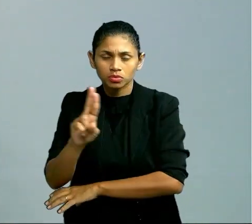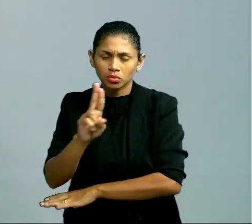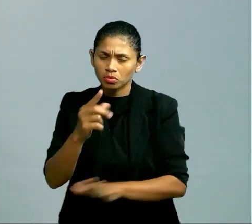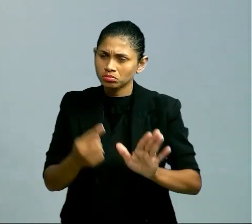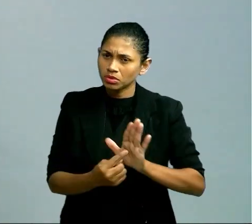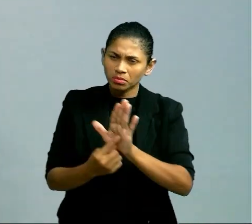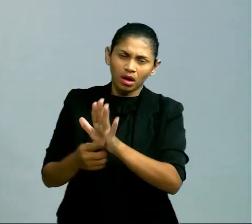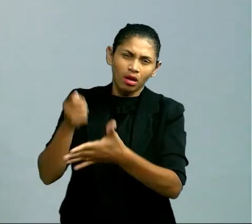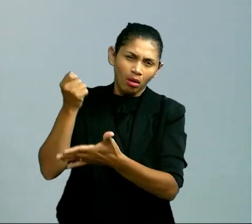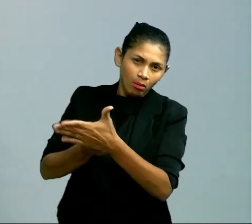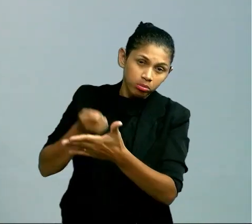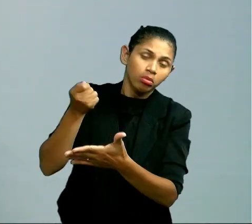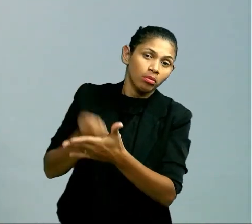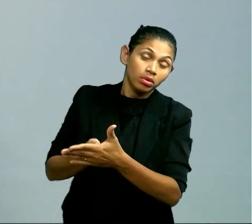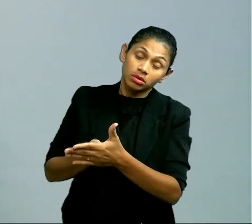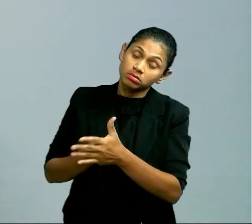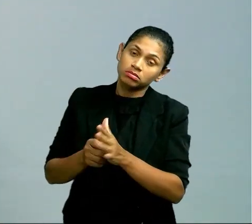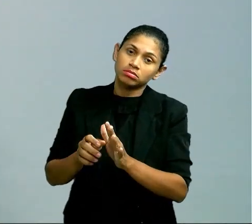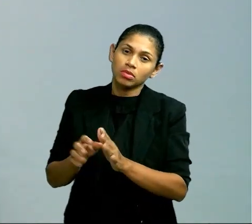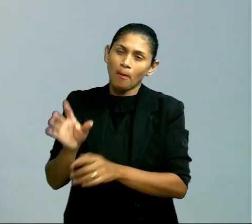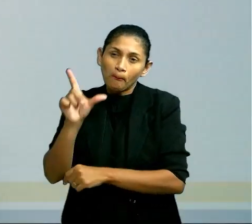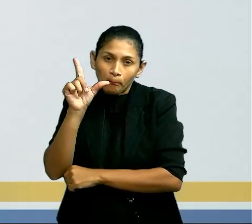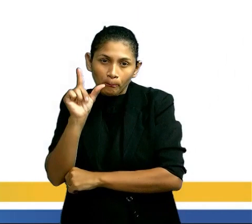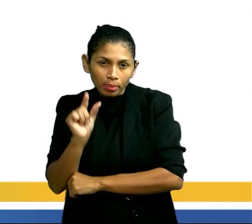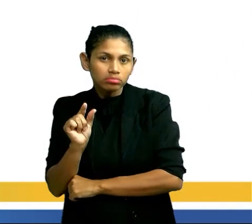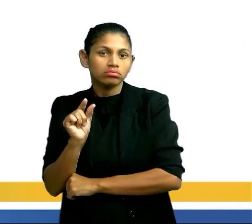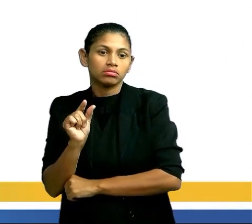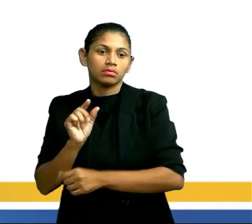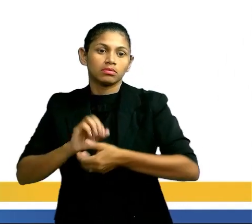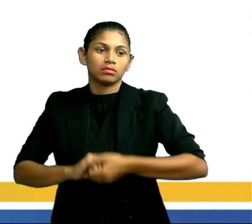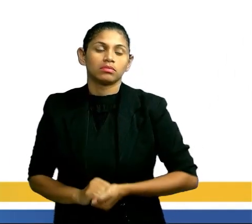no reconhecimento dessas funções, tudo bem? Vamos lá.